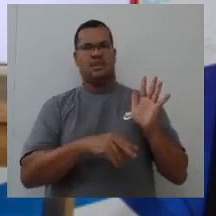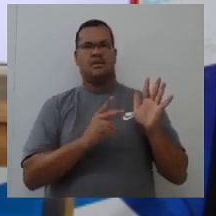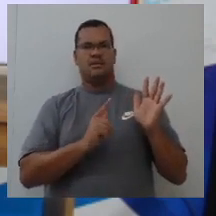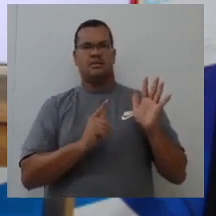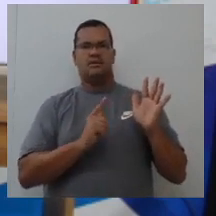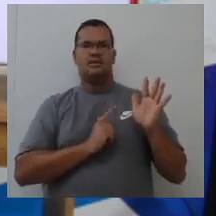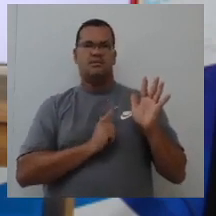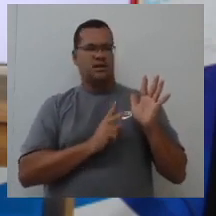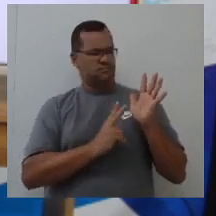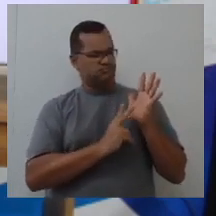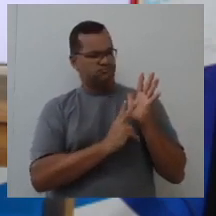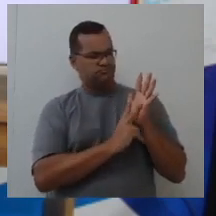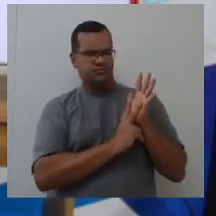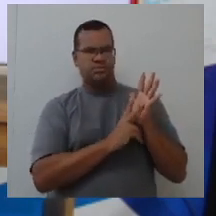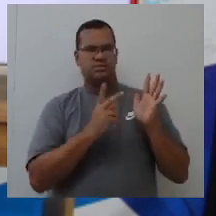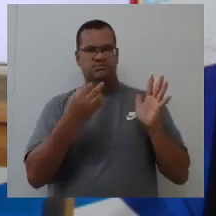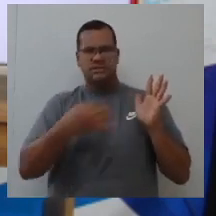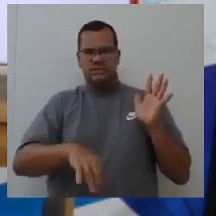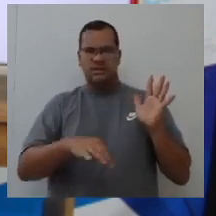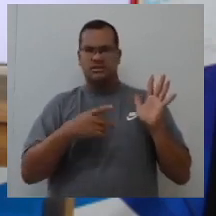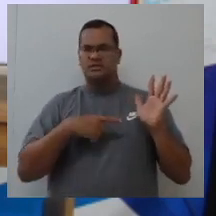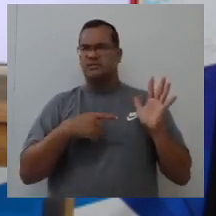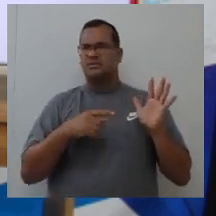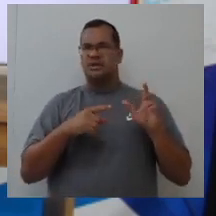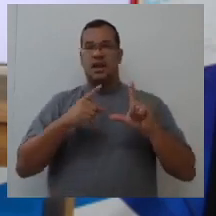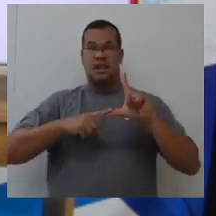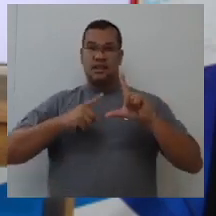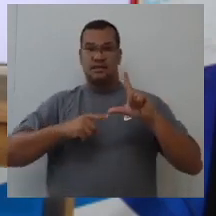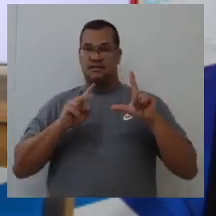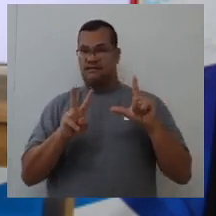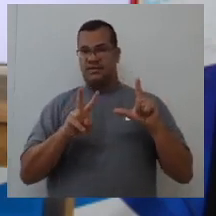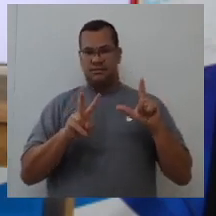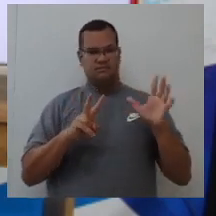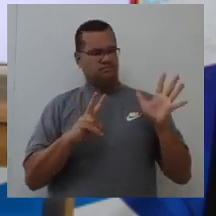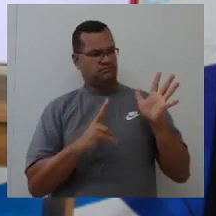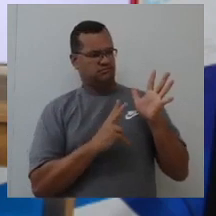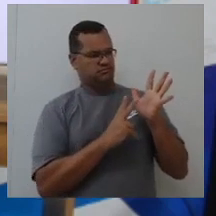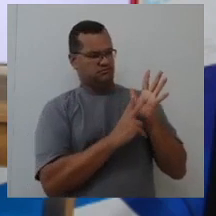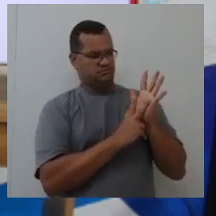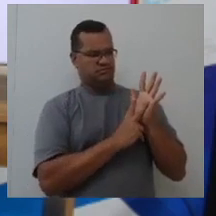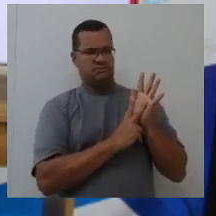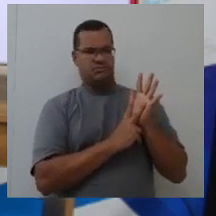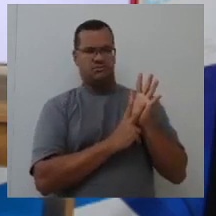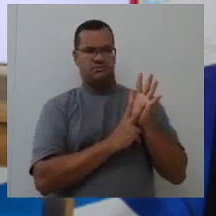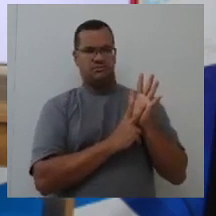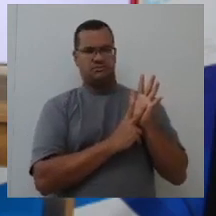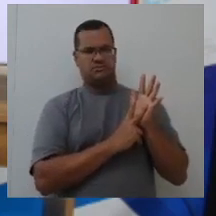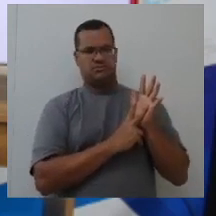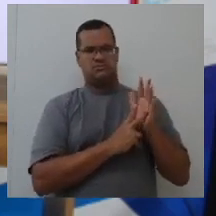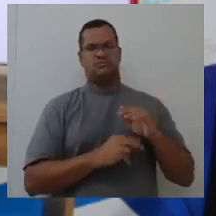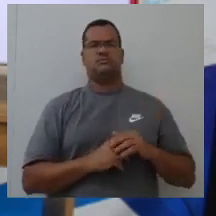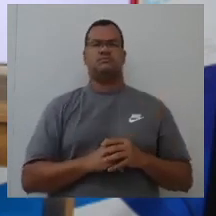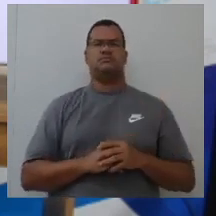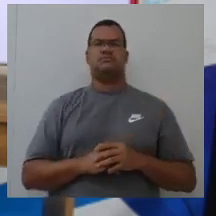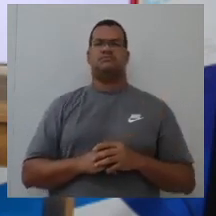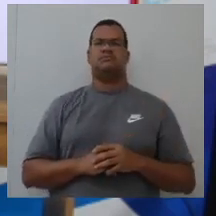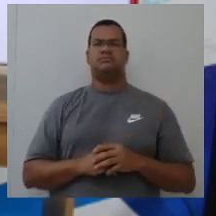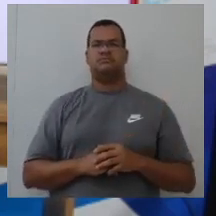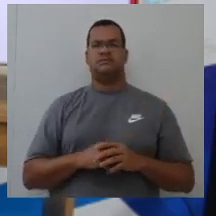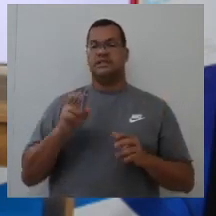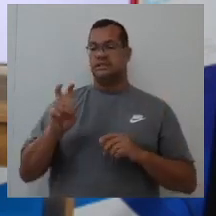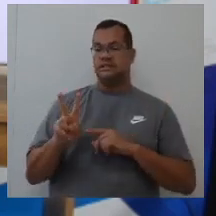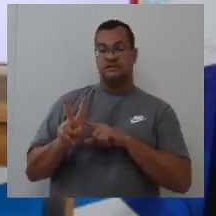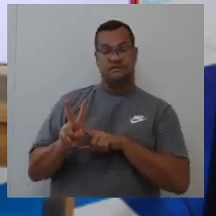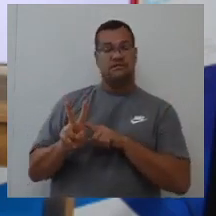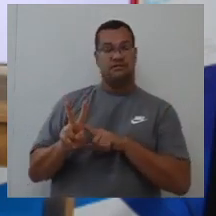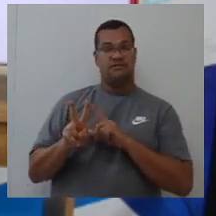V bem certinho ali na mão, tá vendo lá? Ok? Então significa que 5 é a letra V. Percebe a